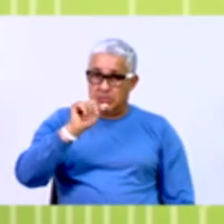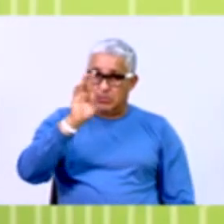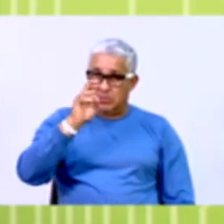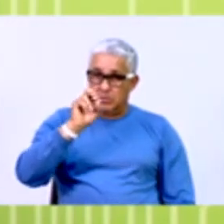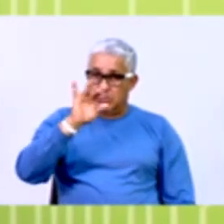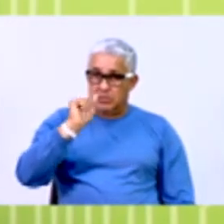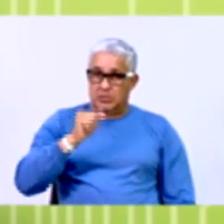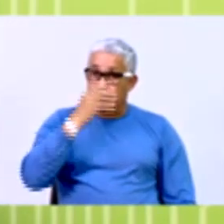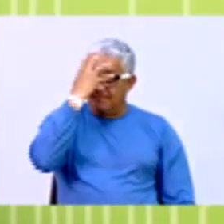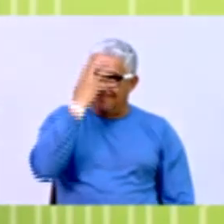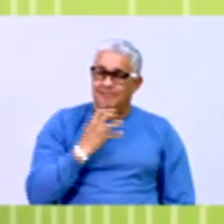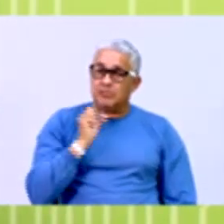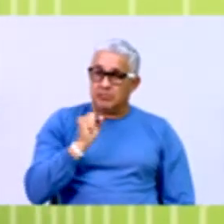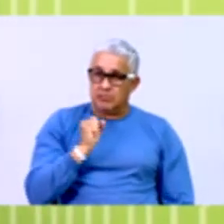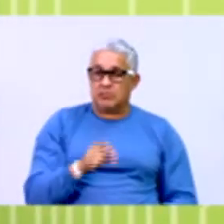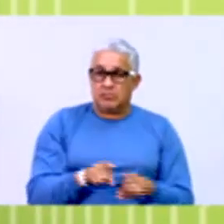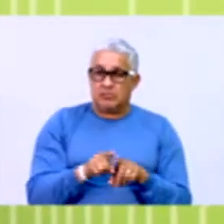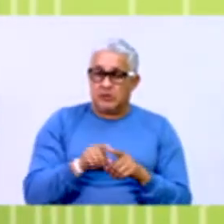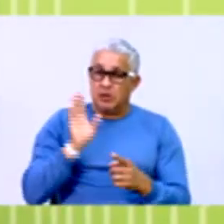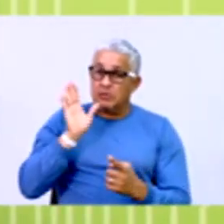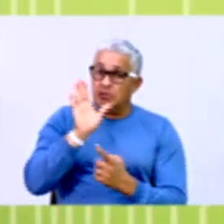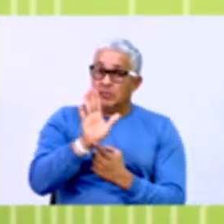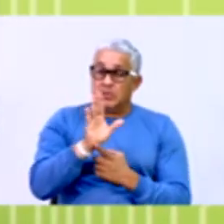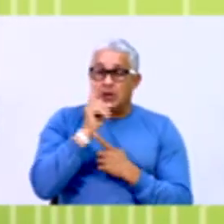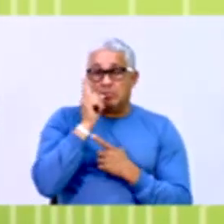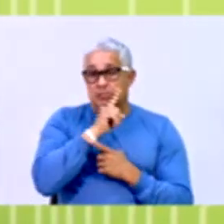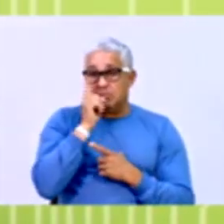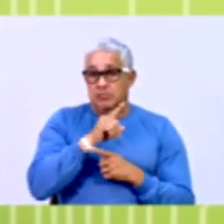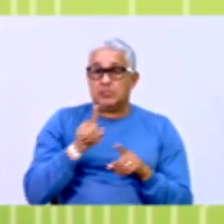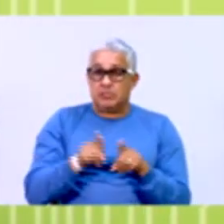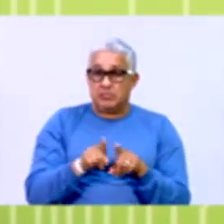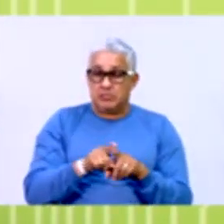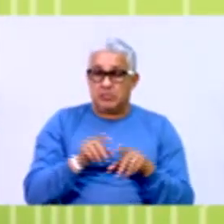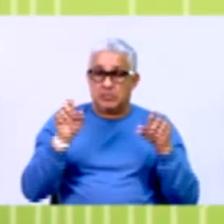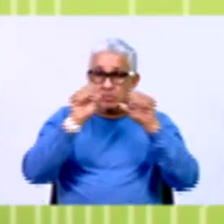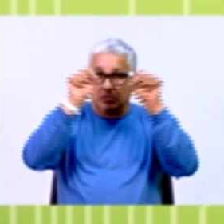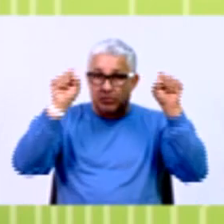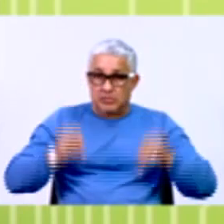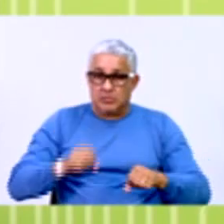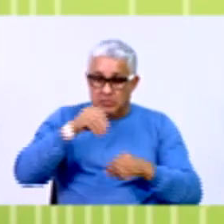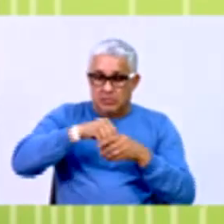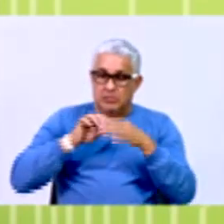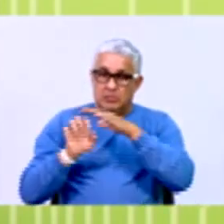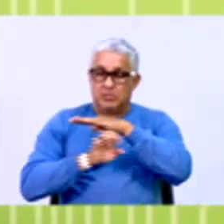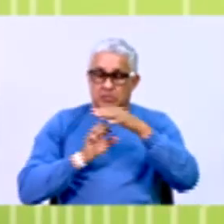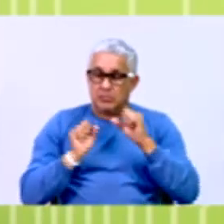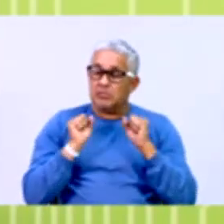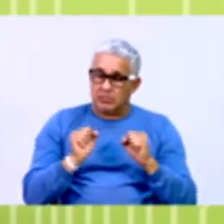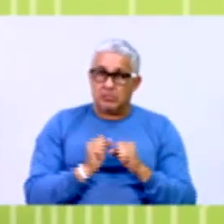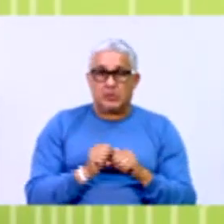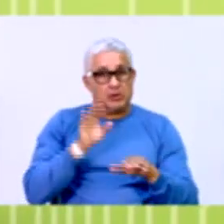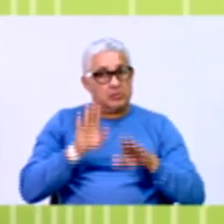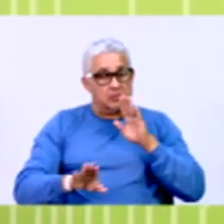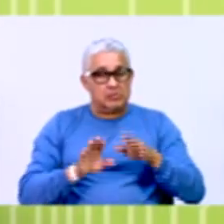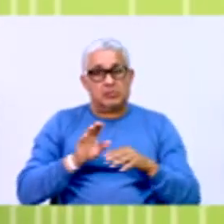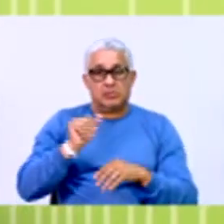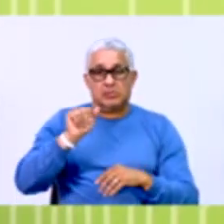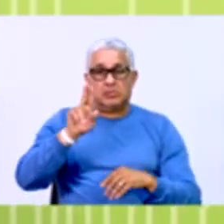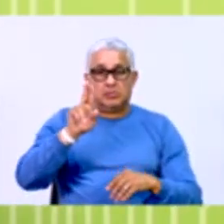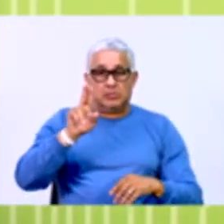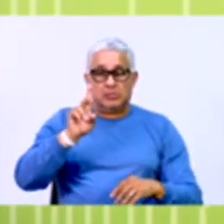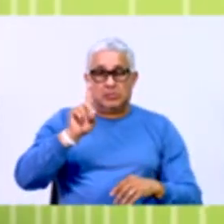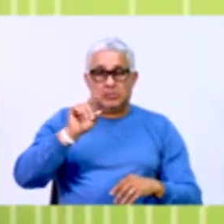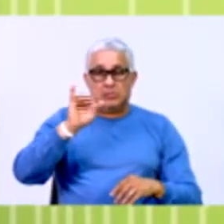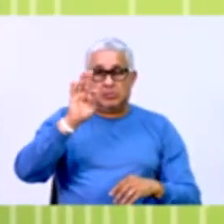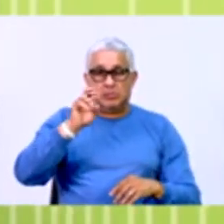séria, ela pode e deve apontar falhas que podem ser sistêmicas dentro da empresa. Então, às vezes, a auditoria ela